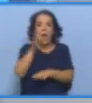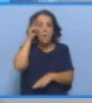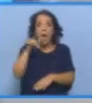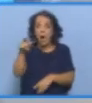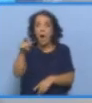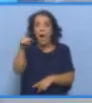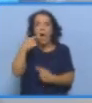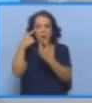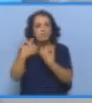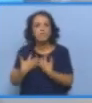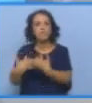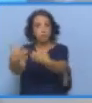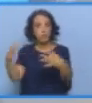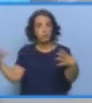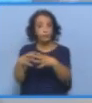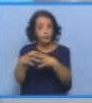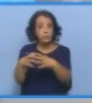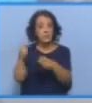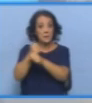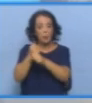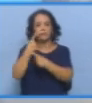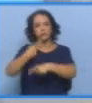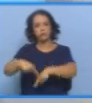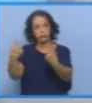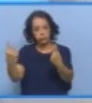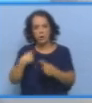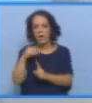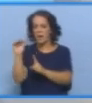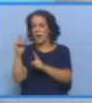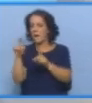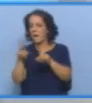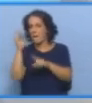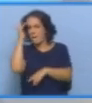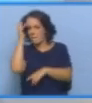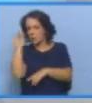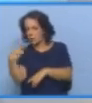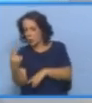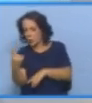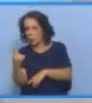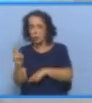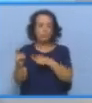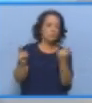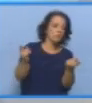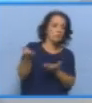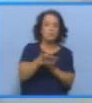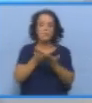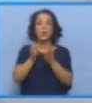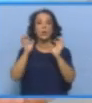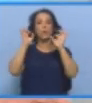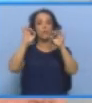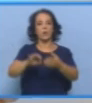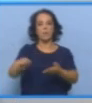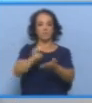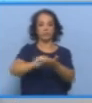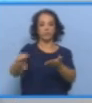disso no plenário. Eu fiz uma exposição no plenário, falei com outro padre, e assim, olha, e no final saiu uma resolução, um comunicado enviado à